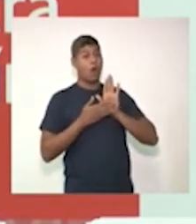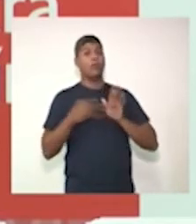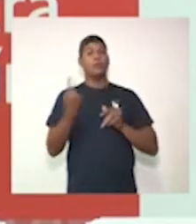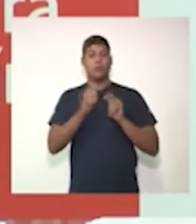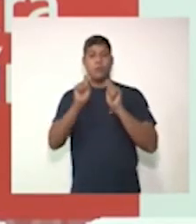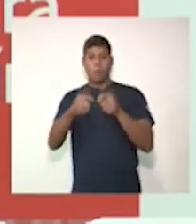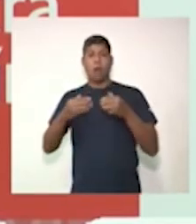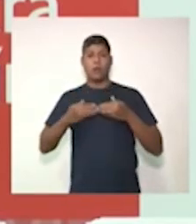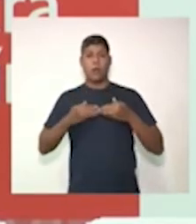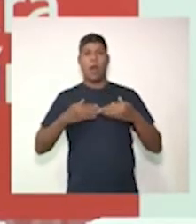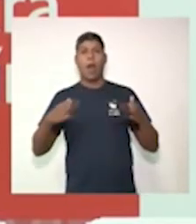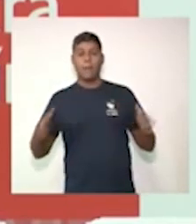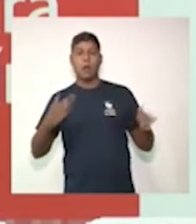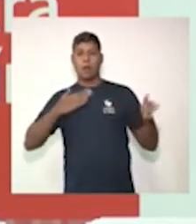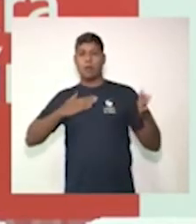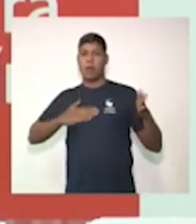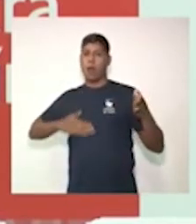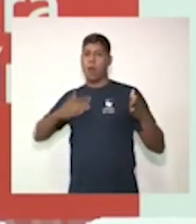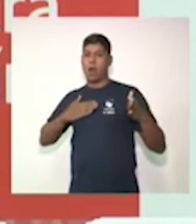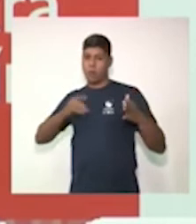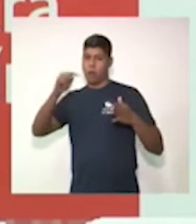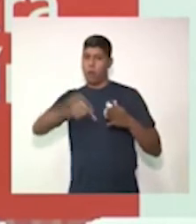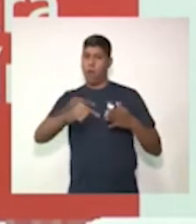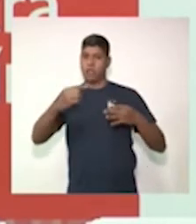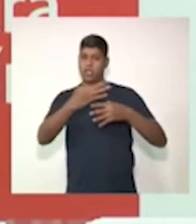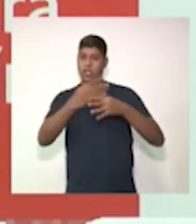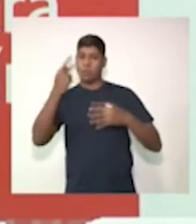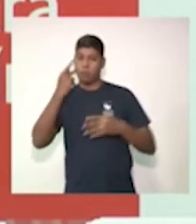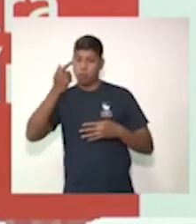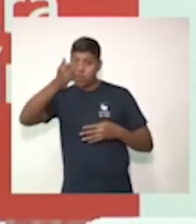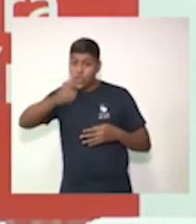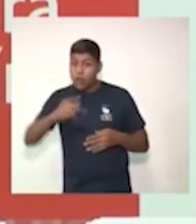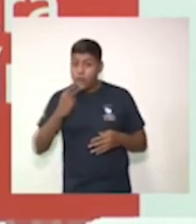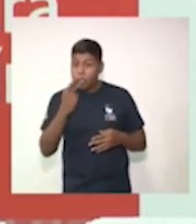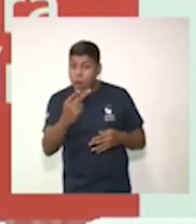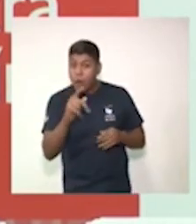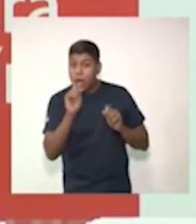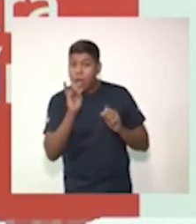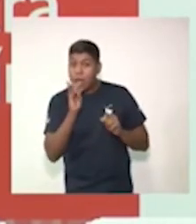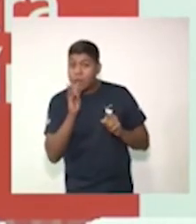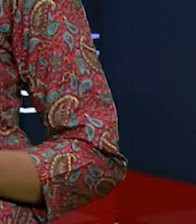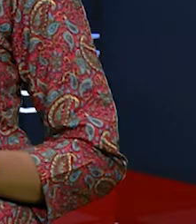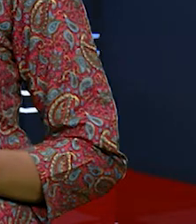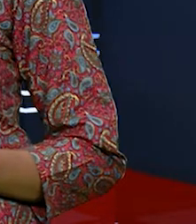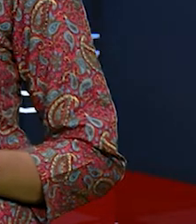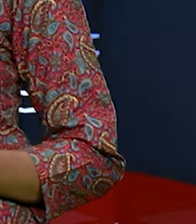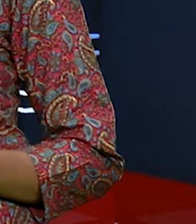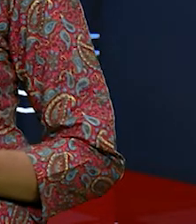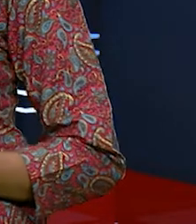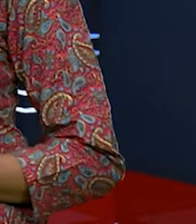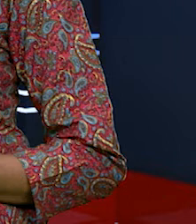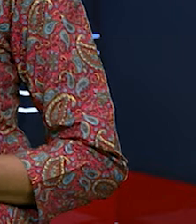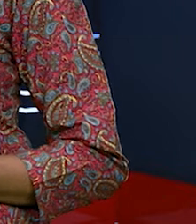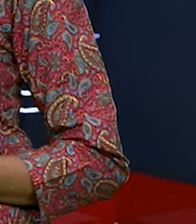possa ter uma reabertura tranquila aqui na cidade de São Paulo e, volto a dizer, para que a gente não volte para trás. No Brasil,